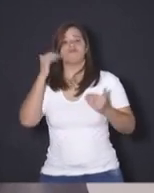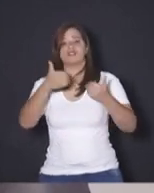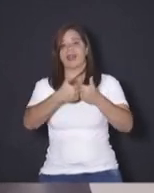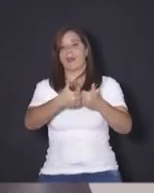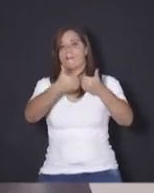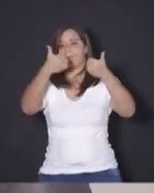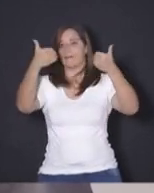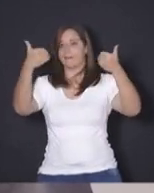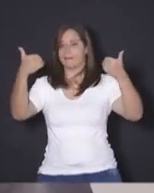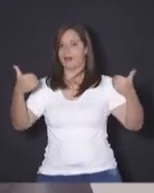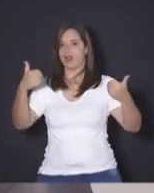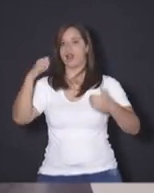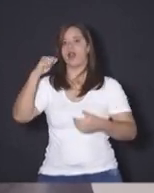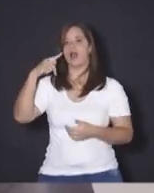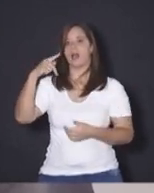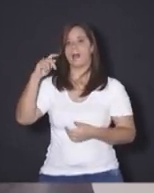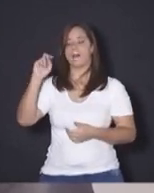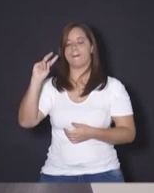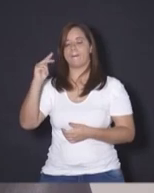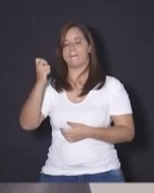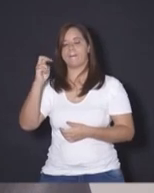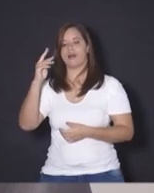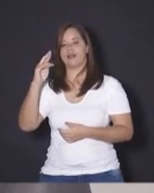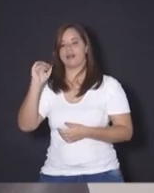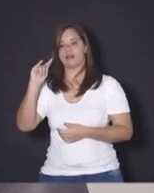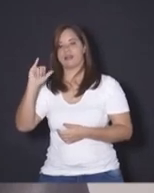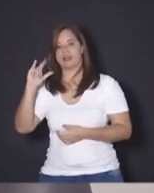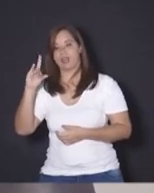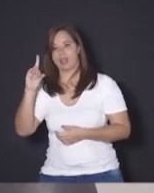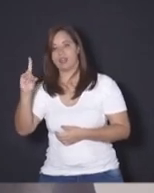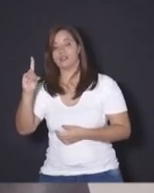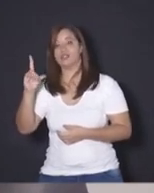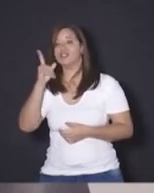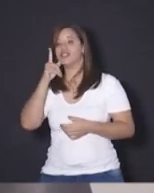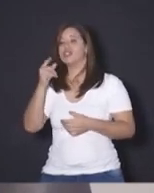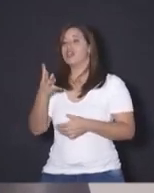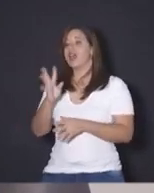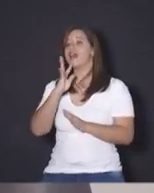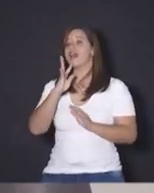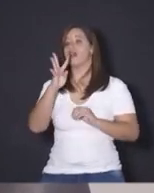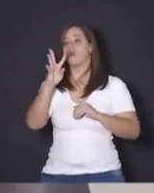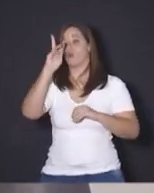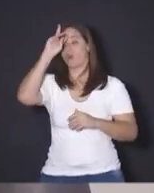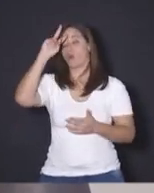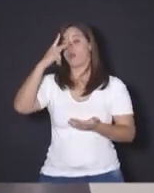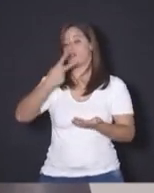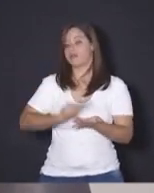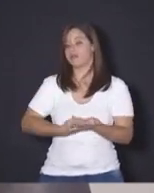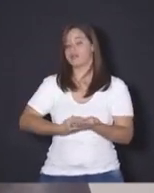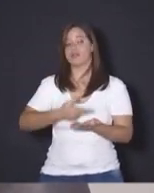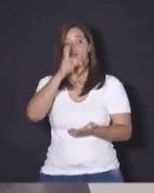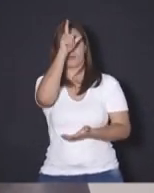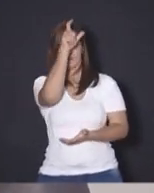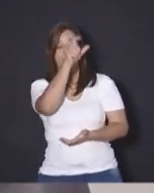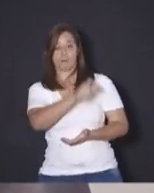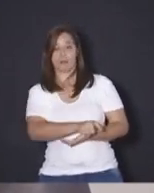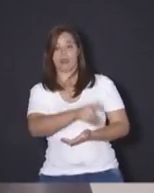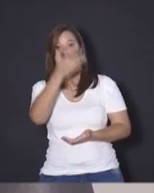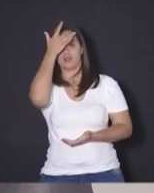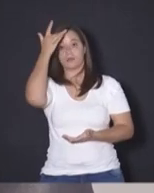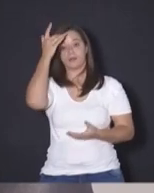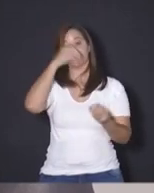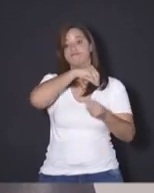que devolver um outro modelo reconhecendo a figura do mestiço como